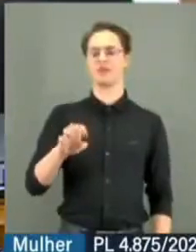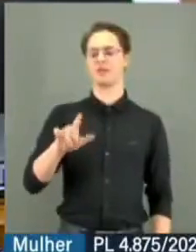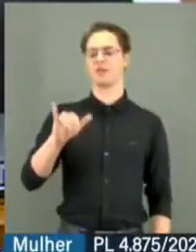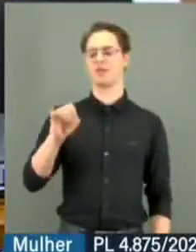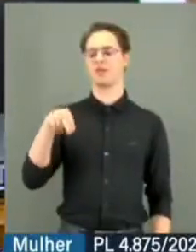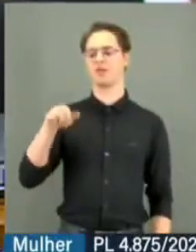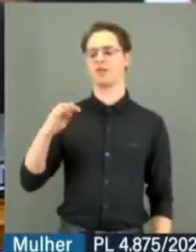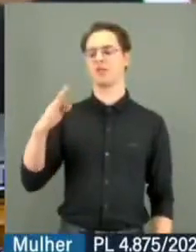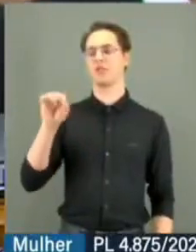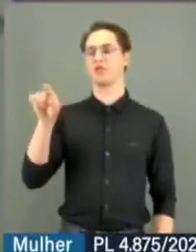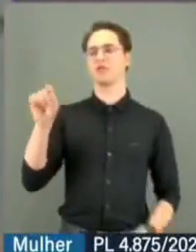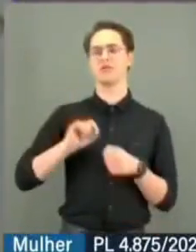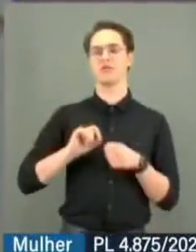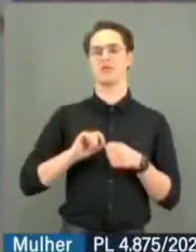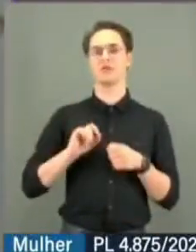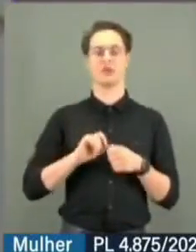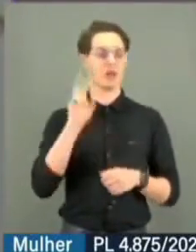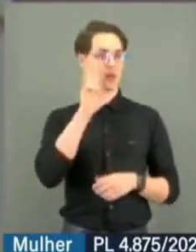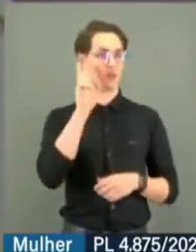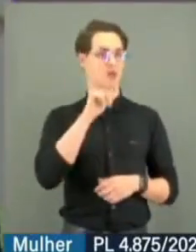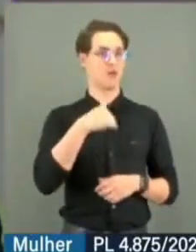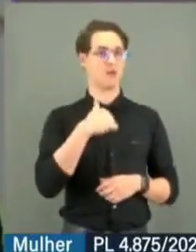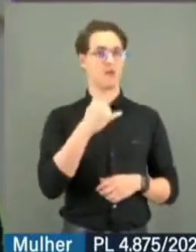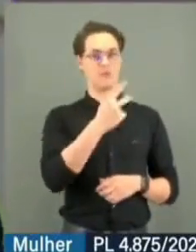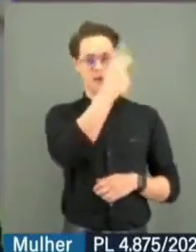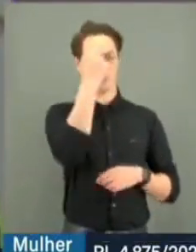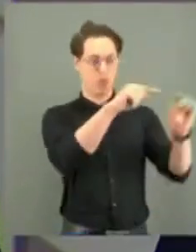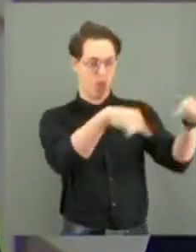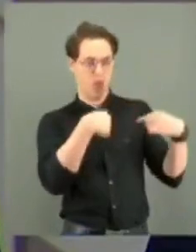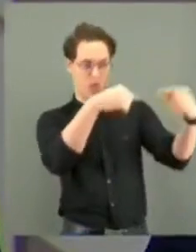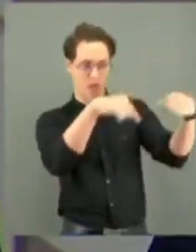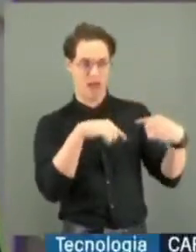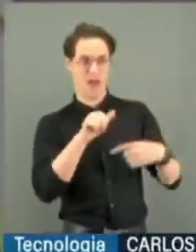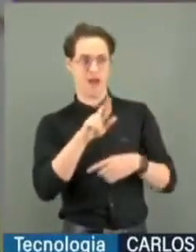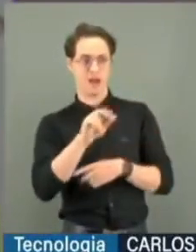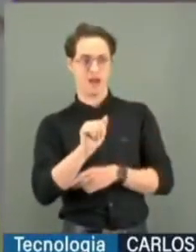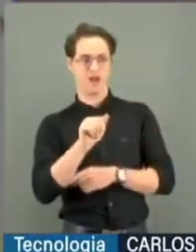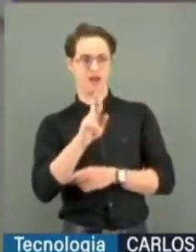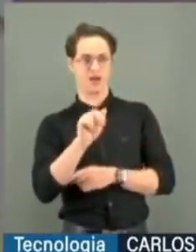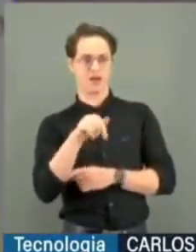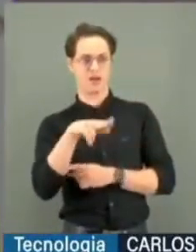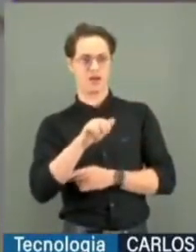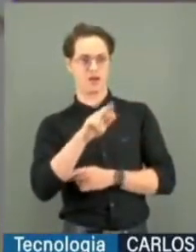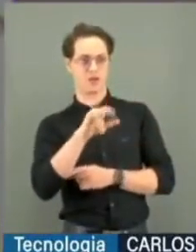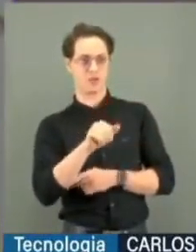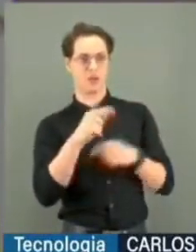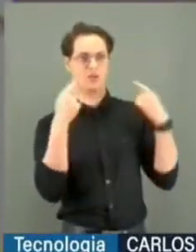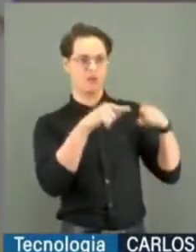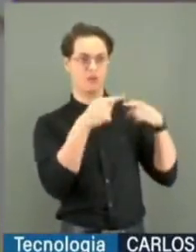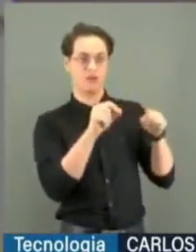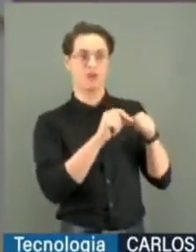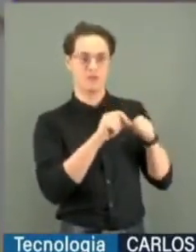foram vítimas do estelionato que o senhor praticou? Relembrando que eu fui vítima de uma perseguição em Araraquara, inclusive equiparada à perseguição que Vossa Excelência fez